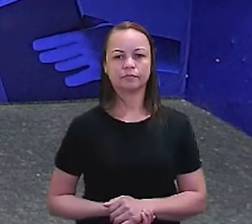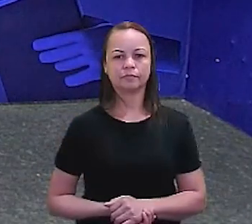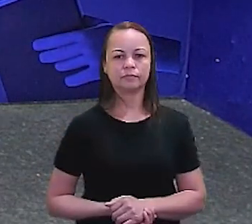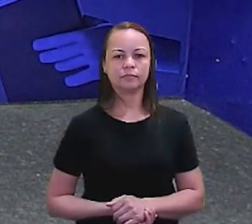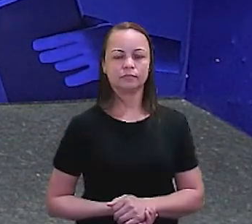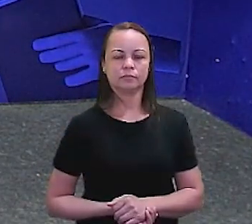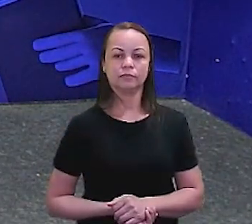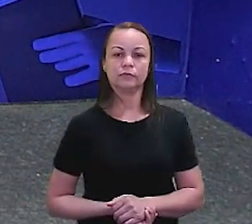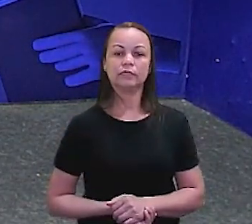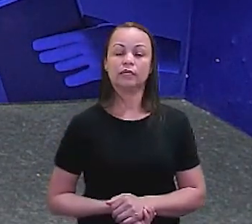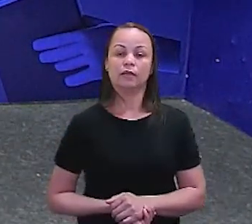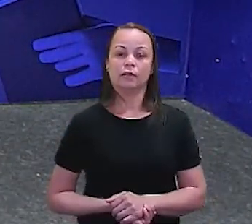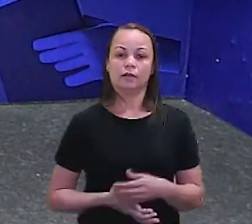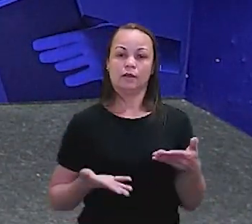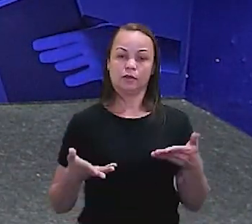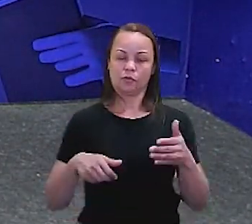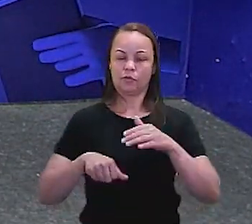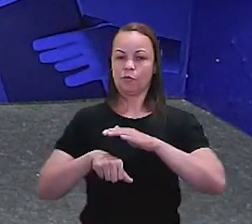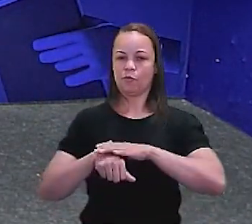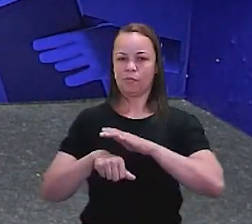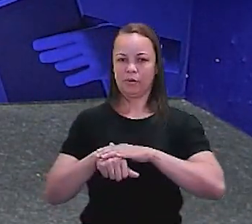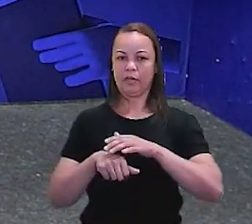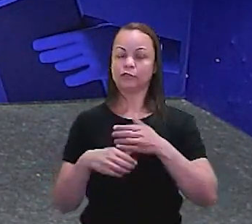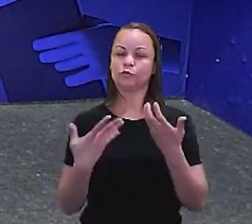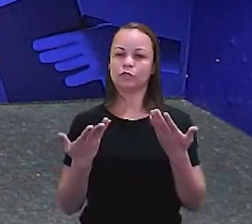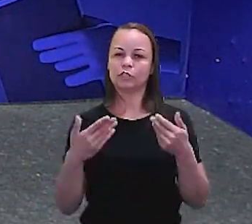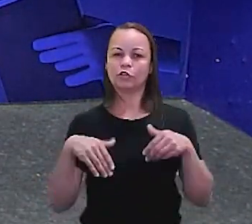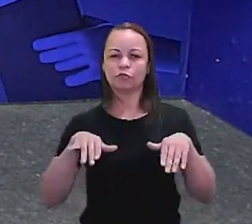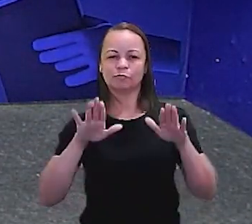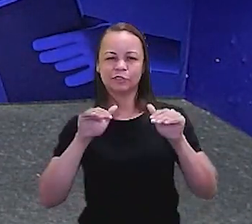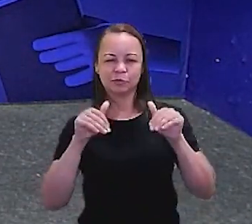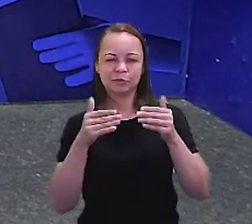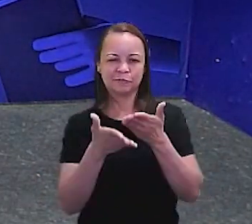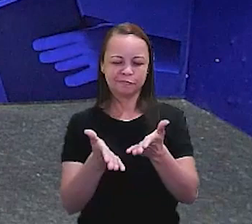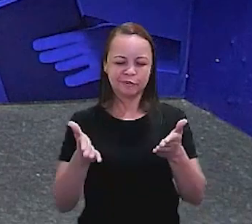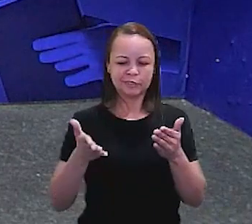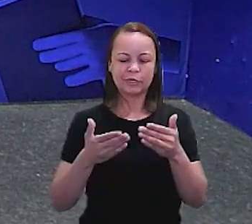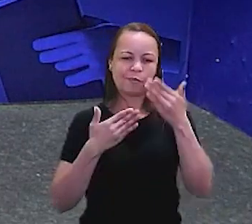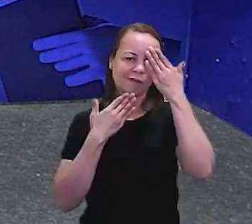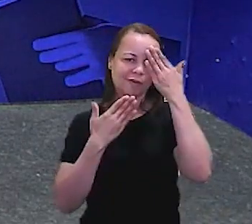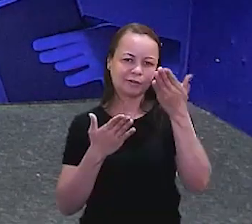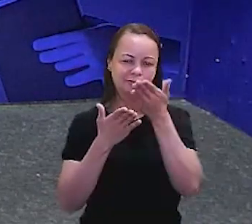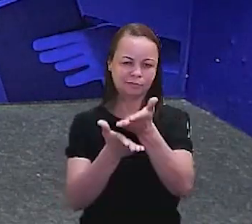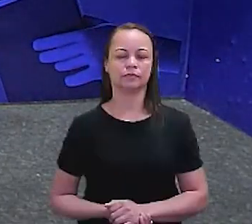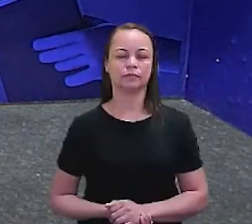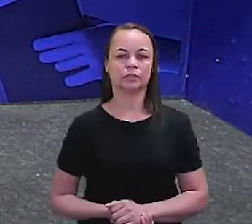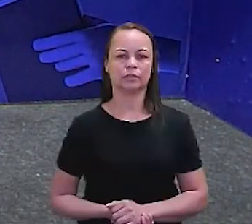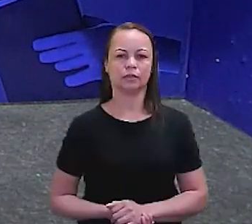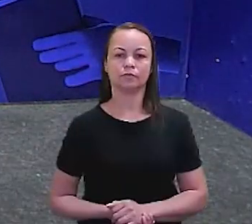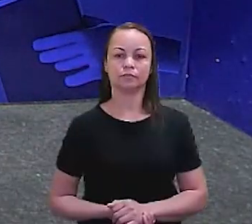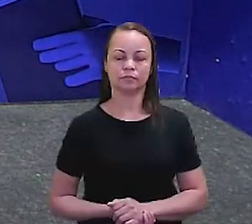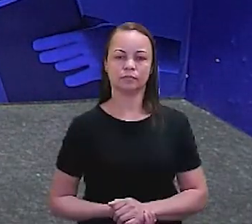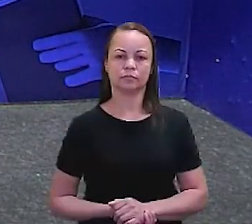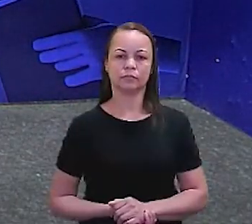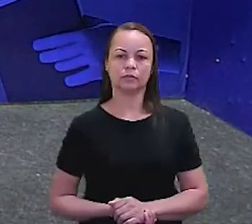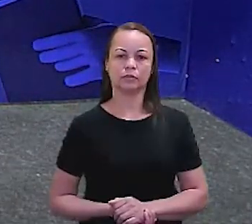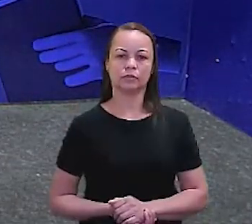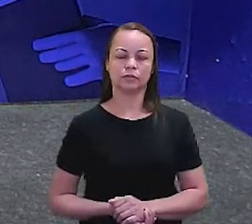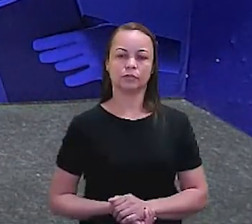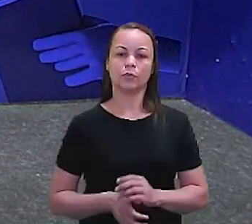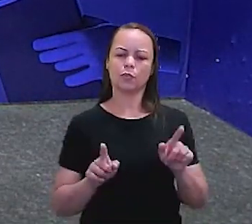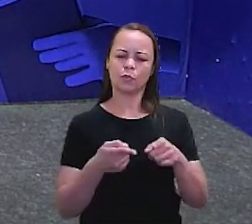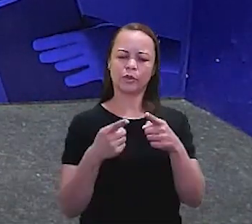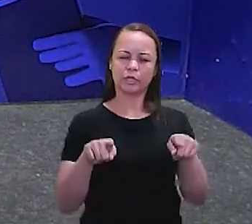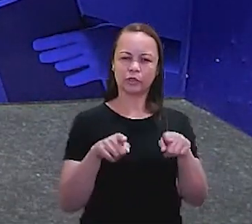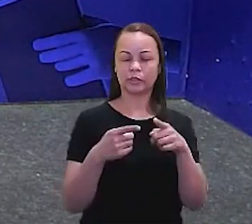Então, esse é aquele momento que eu vou me despedindo de vocês. Agradeço muito por vocês terem assistido essa aula. Nosso hino nacional faz referência,